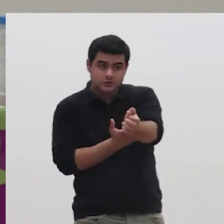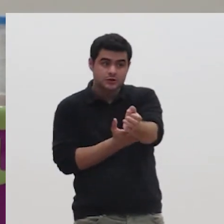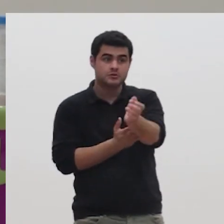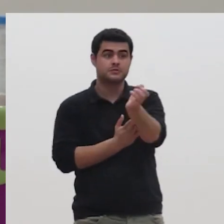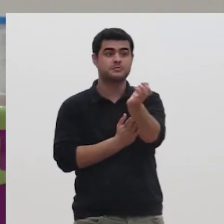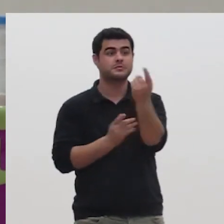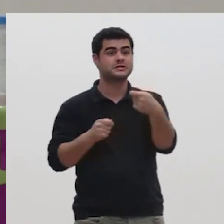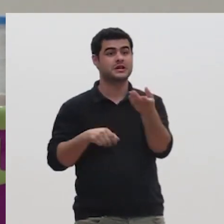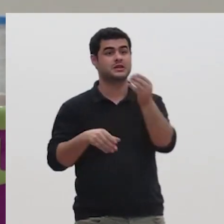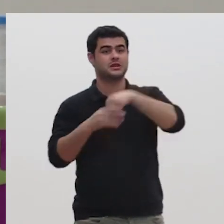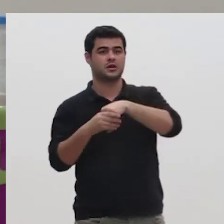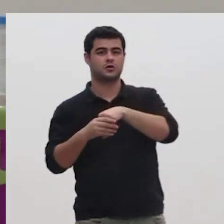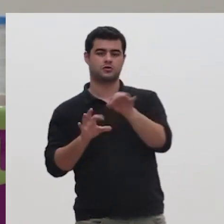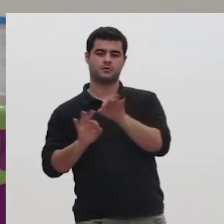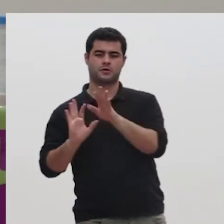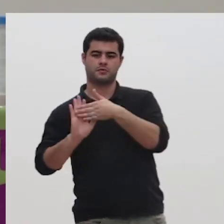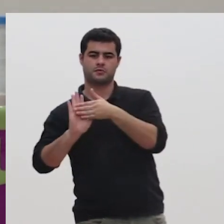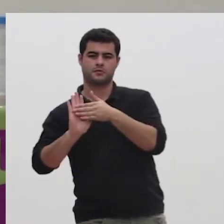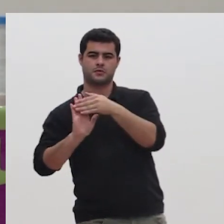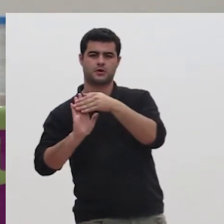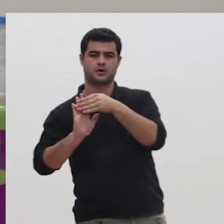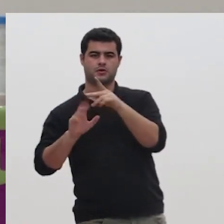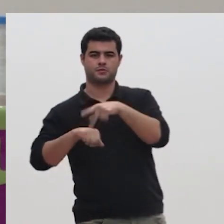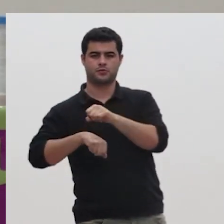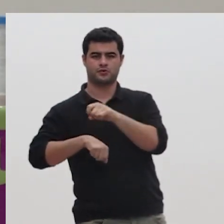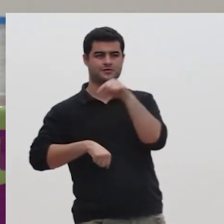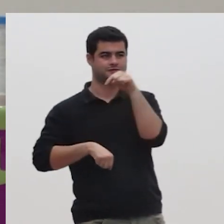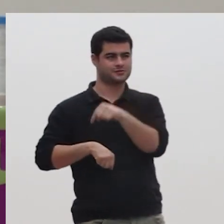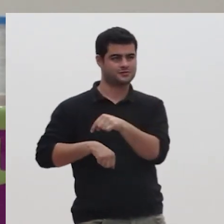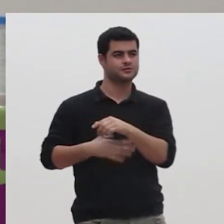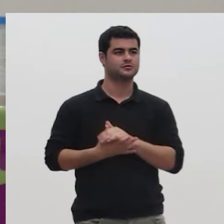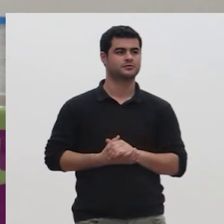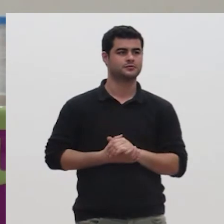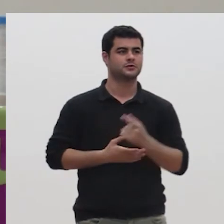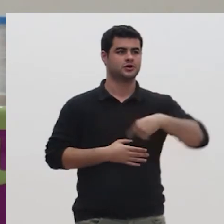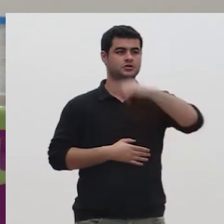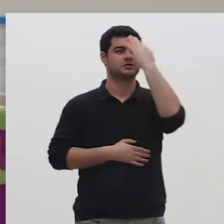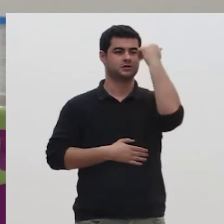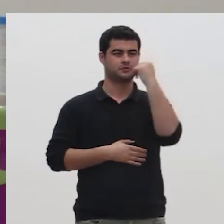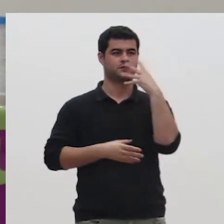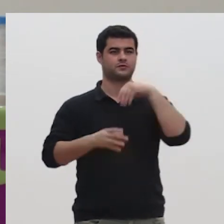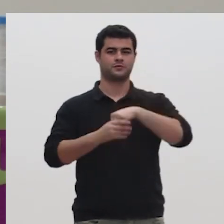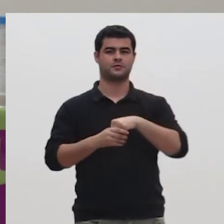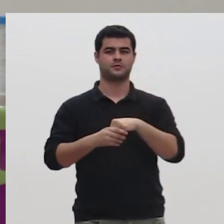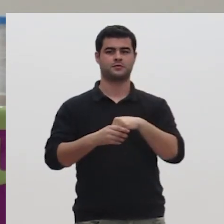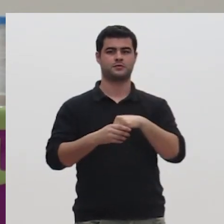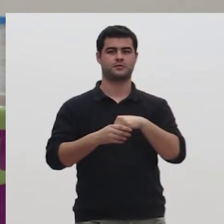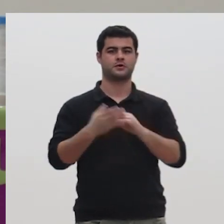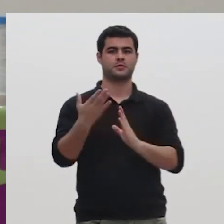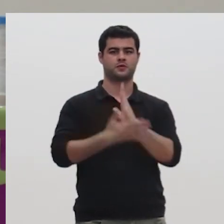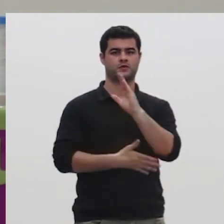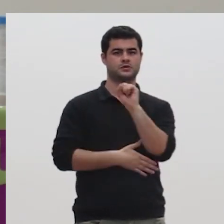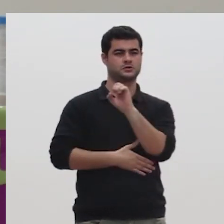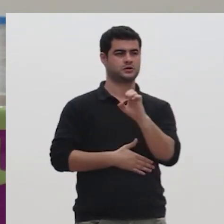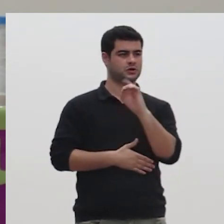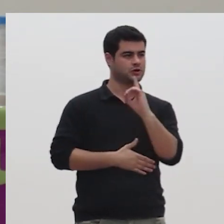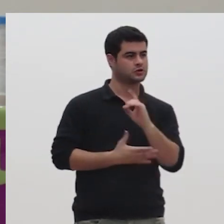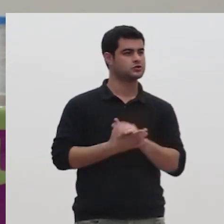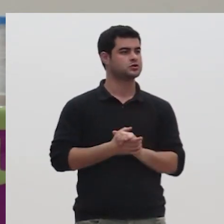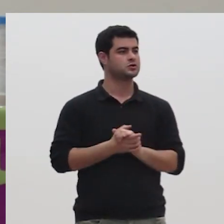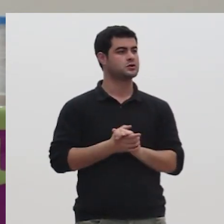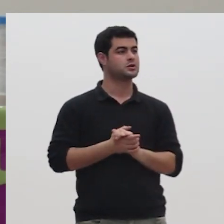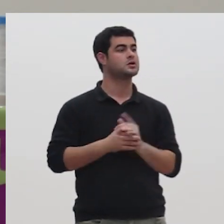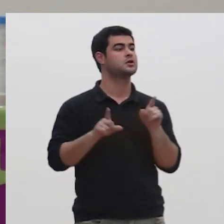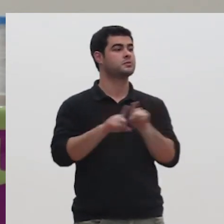de pós-graduação. O que a gente tem visto é que existe essa resolução que foi aprovada pelo CEP, que fala desse percentual de 5% reservado a